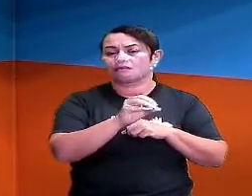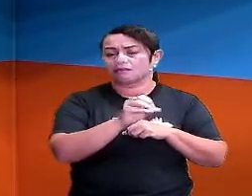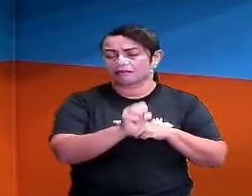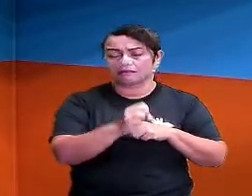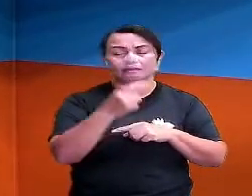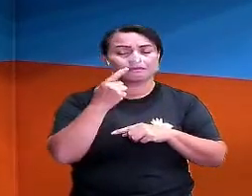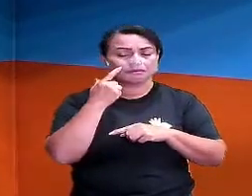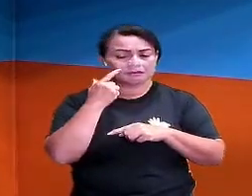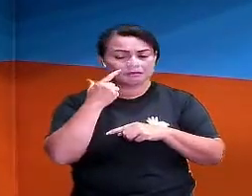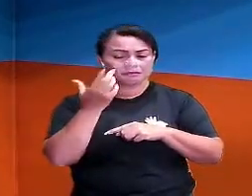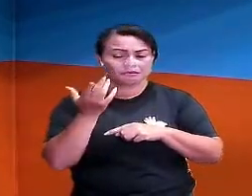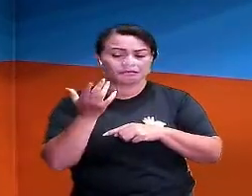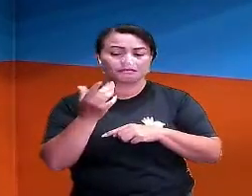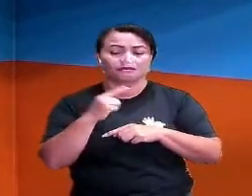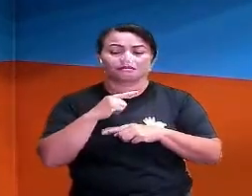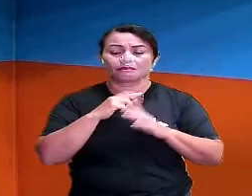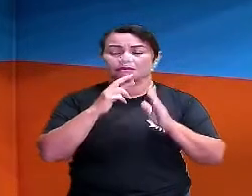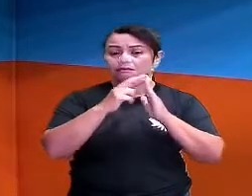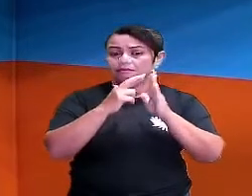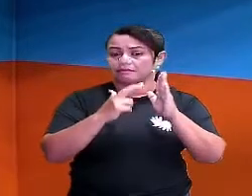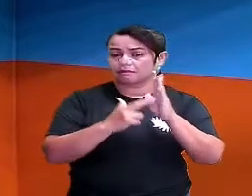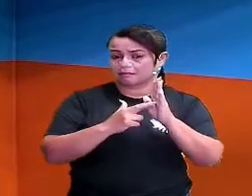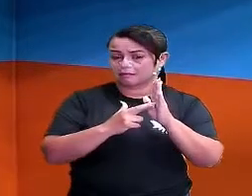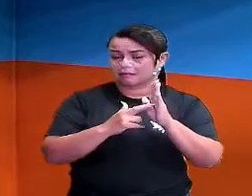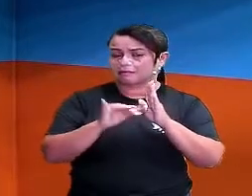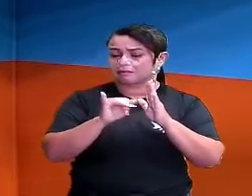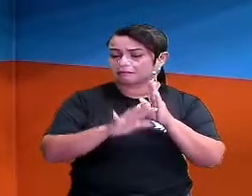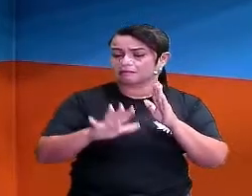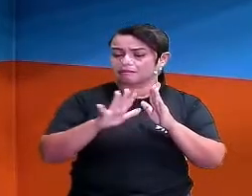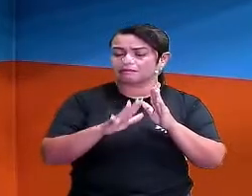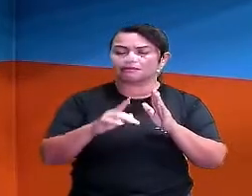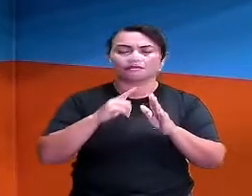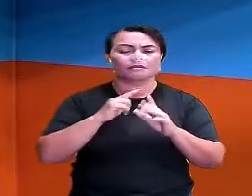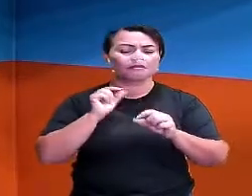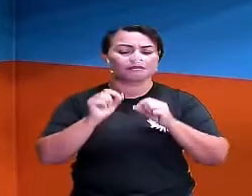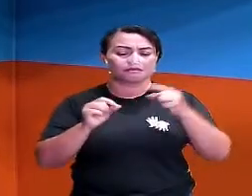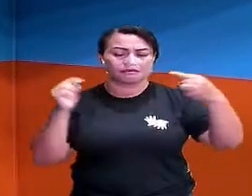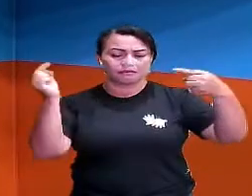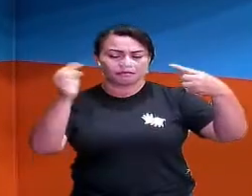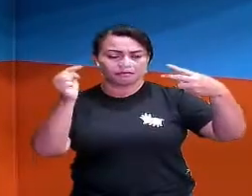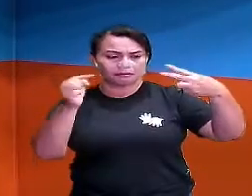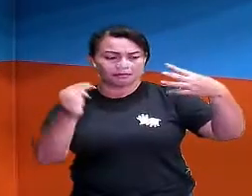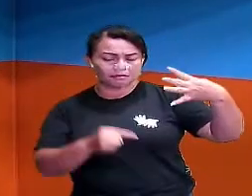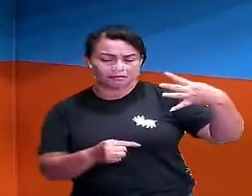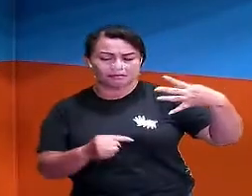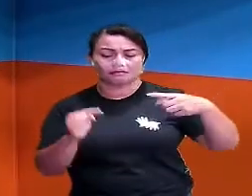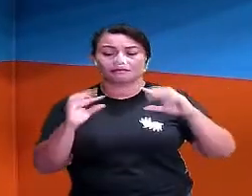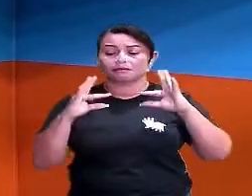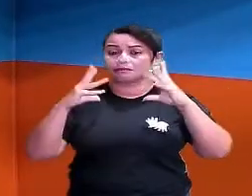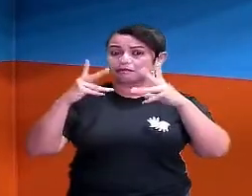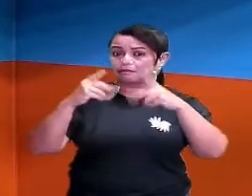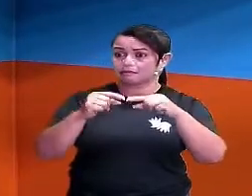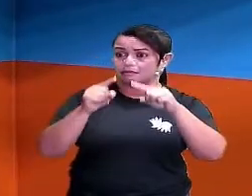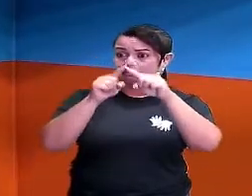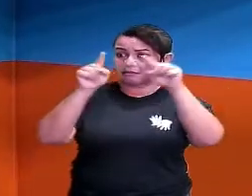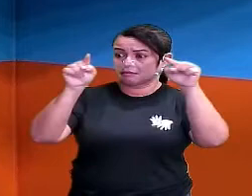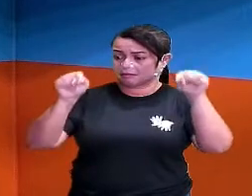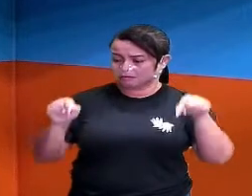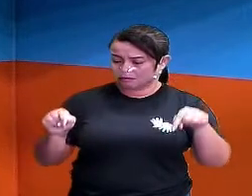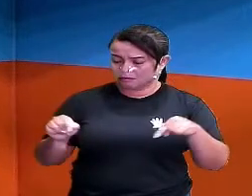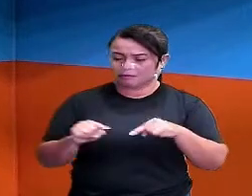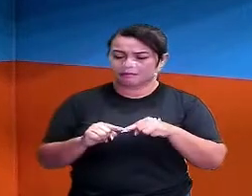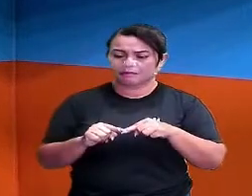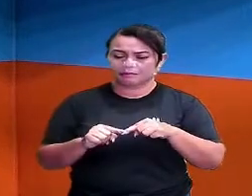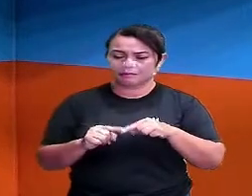Então, os polígonos serão regulares quando se encaixarem nos seguintes requisitos. Todos os seus lados congruentes, ou